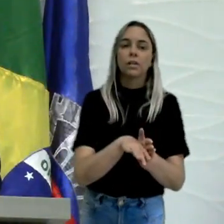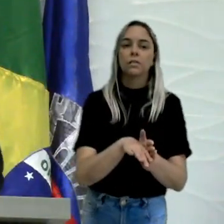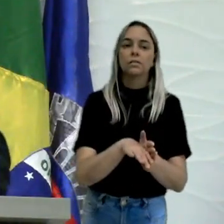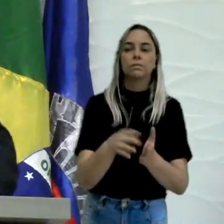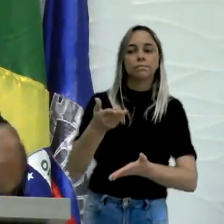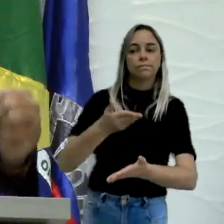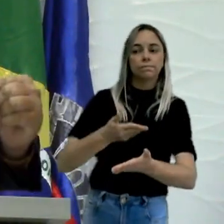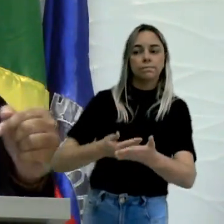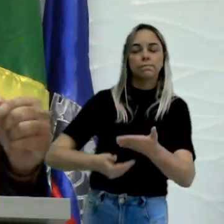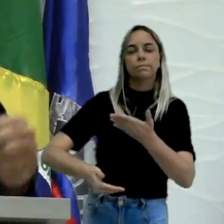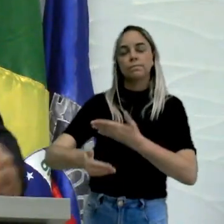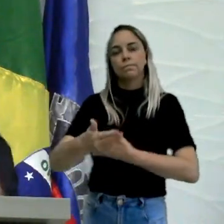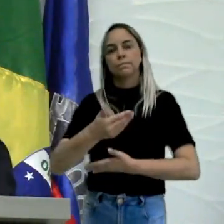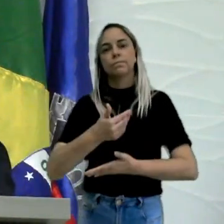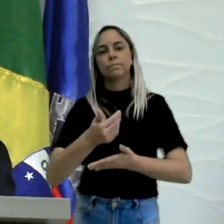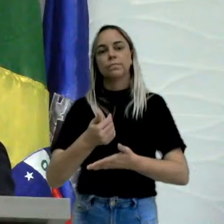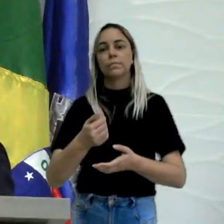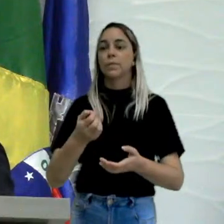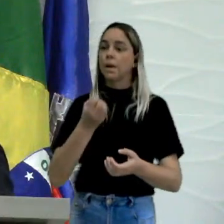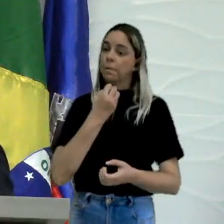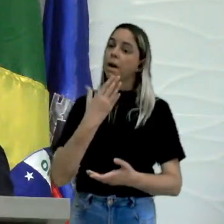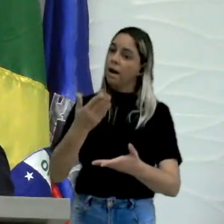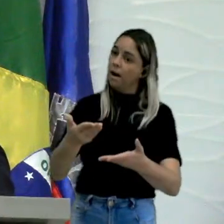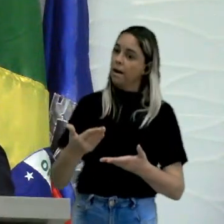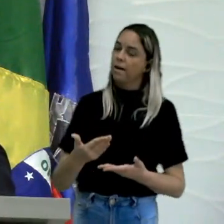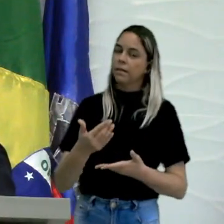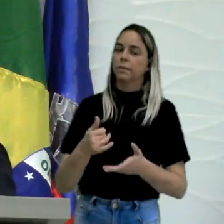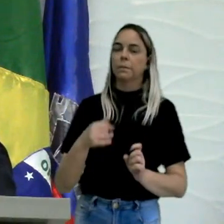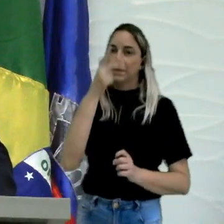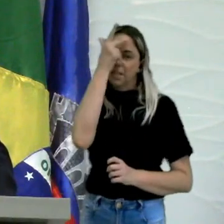recebido pelos agricultores.